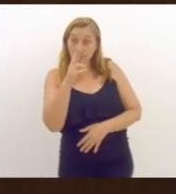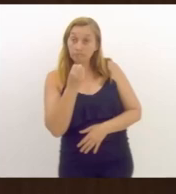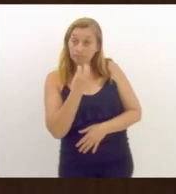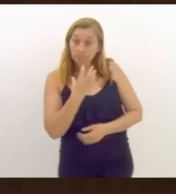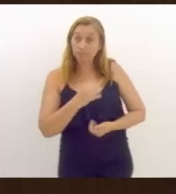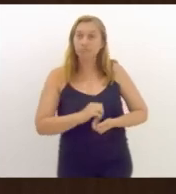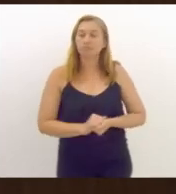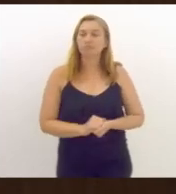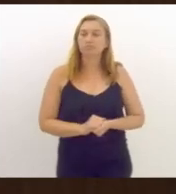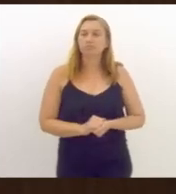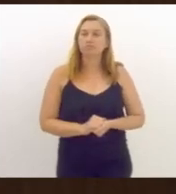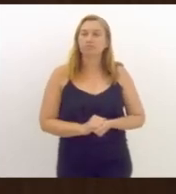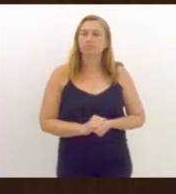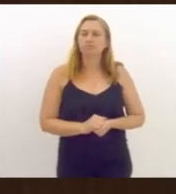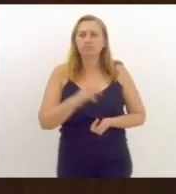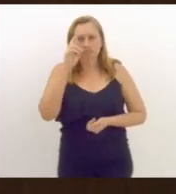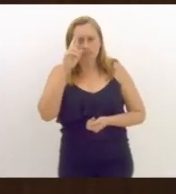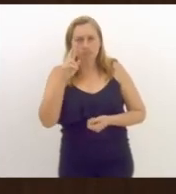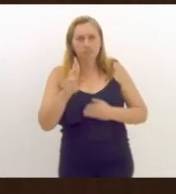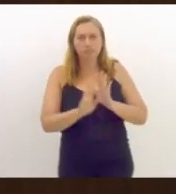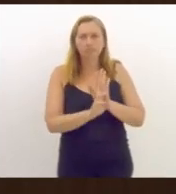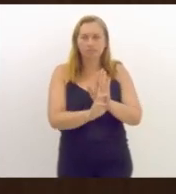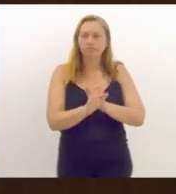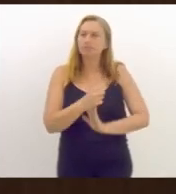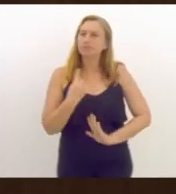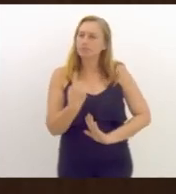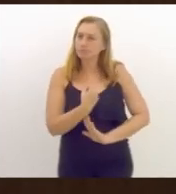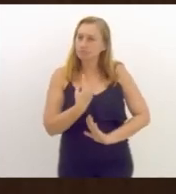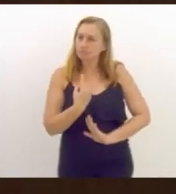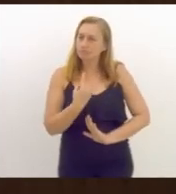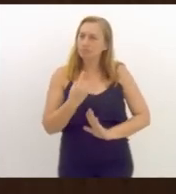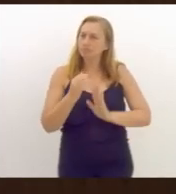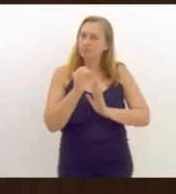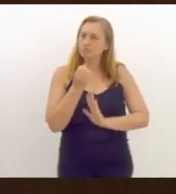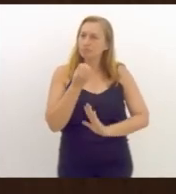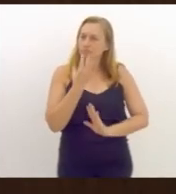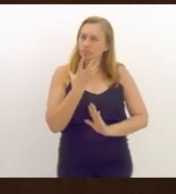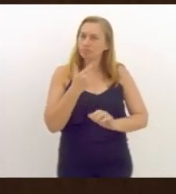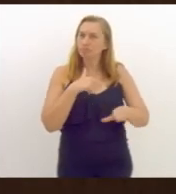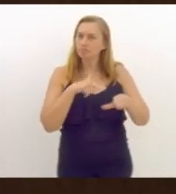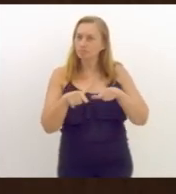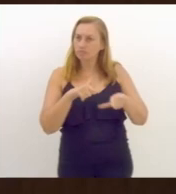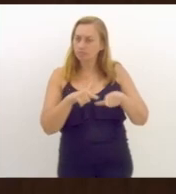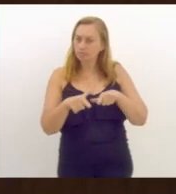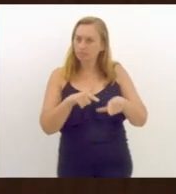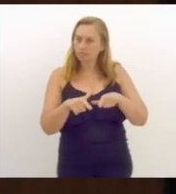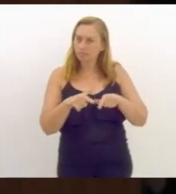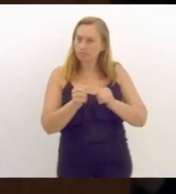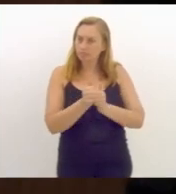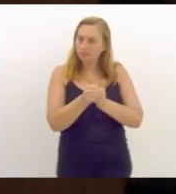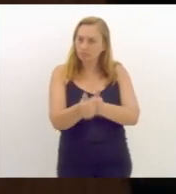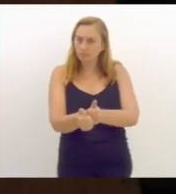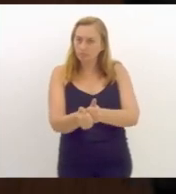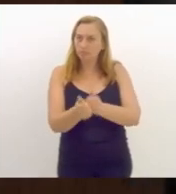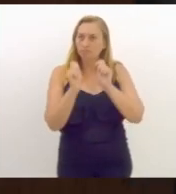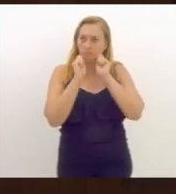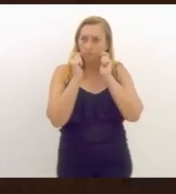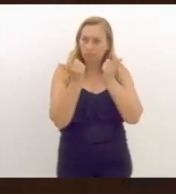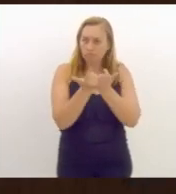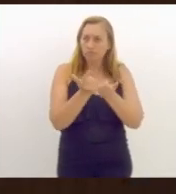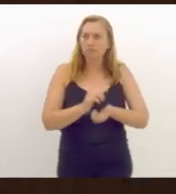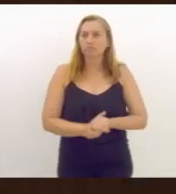e o senhor como nosso representante que deu um bom exemplo na condução dessa Assembleia